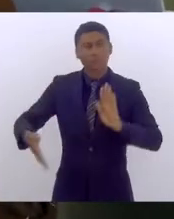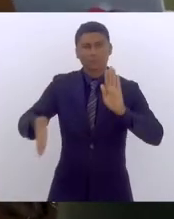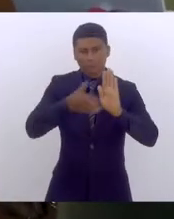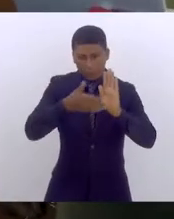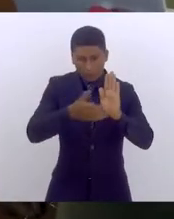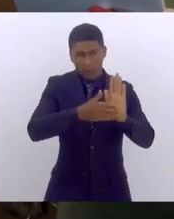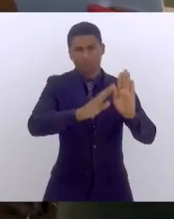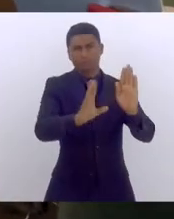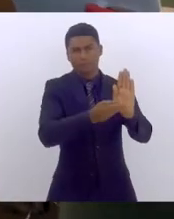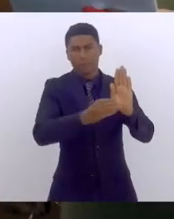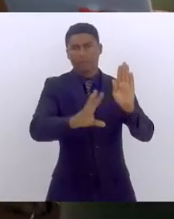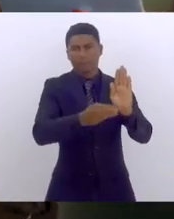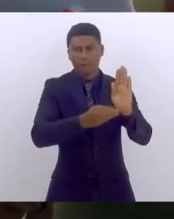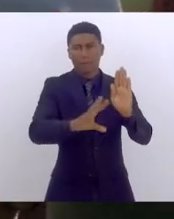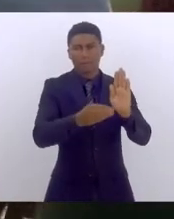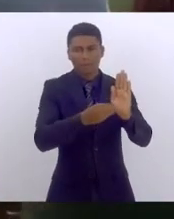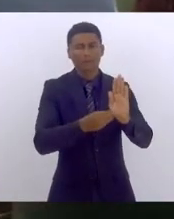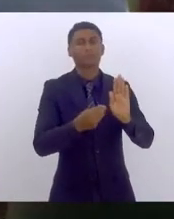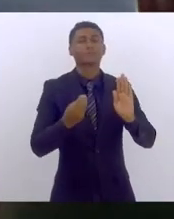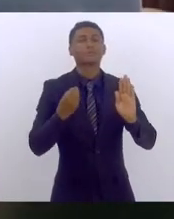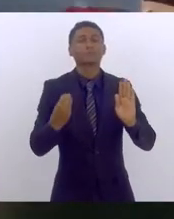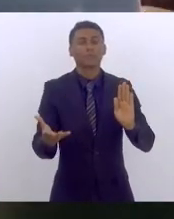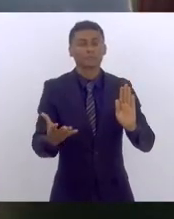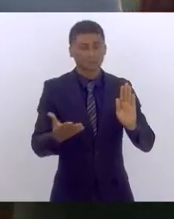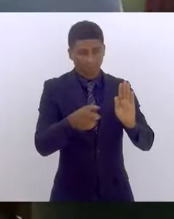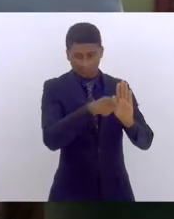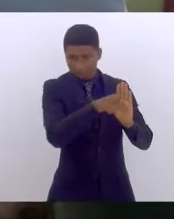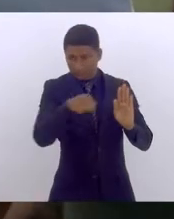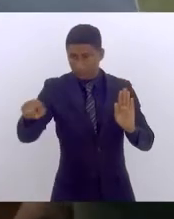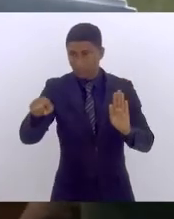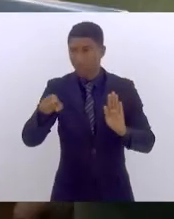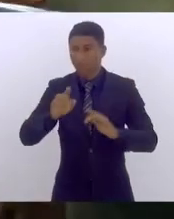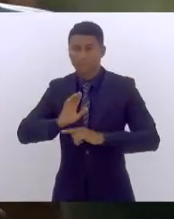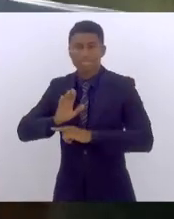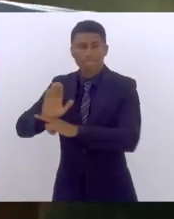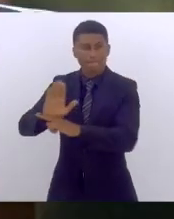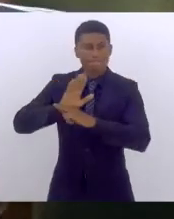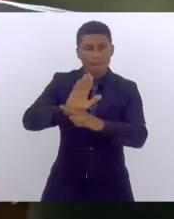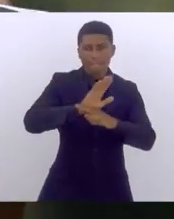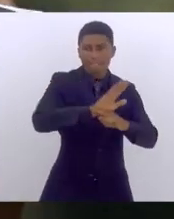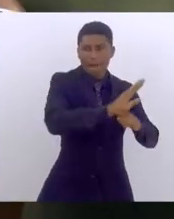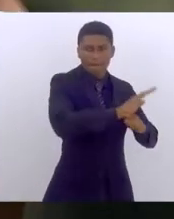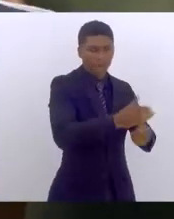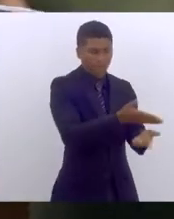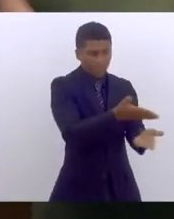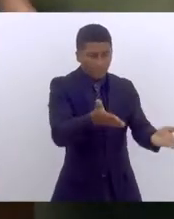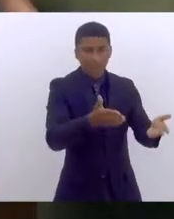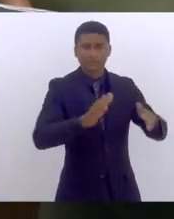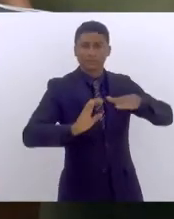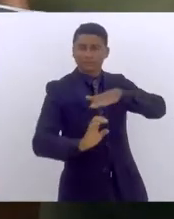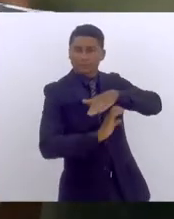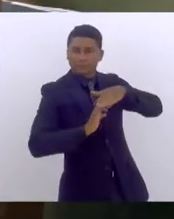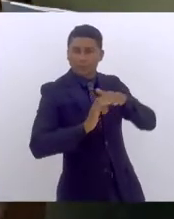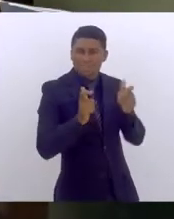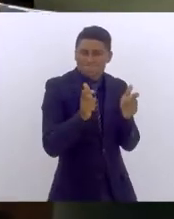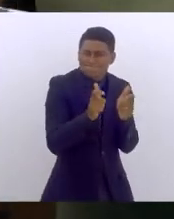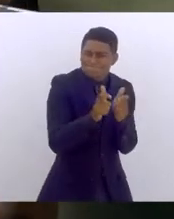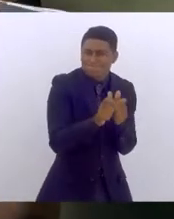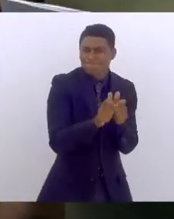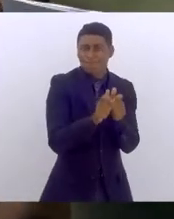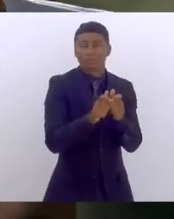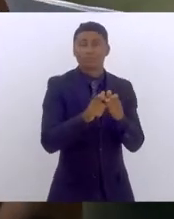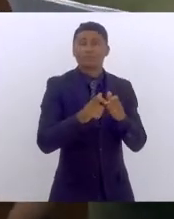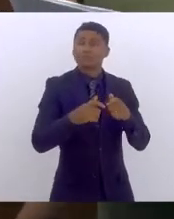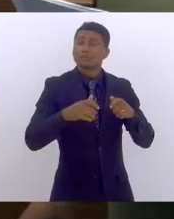fez para não esquecer aquelas iniciativas econômicas de pequeno porte que, às vezes, precisam apenas de um pequeno